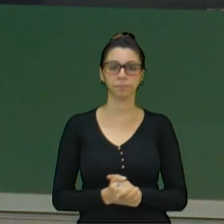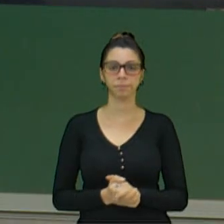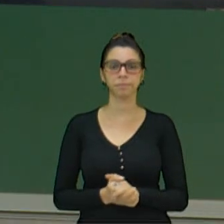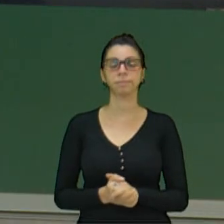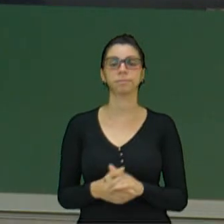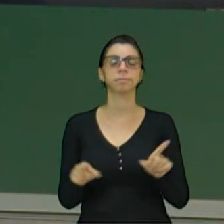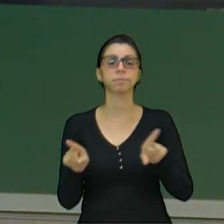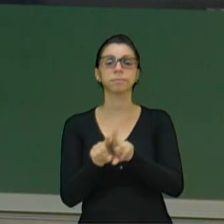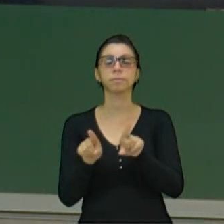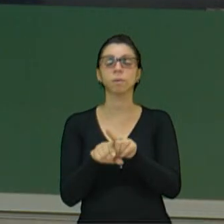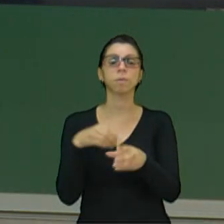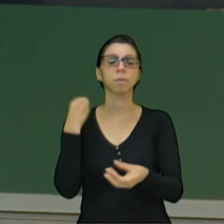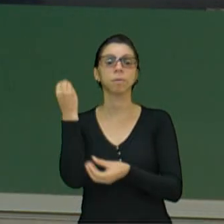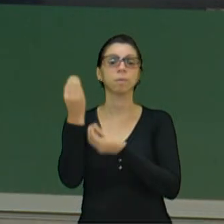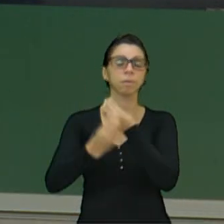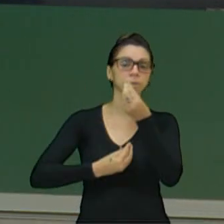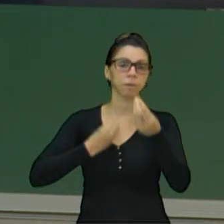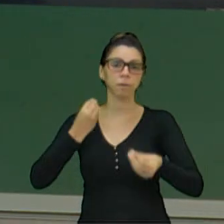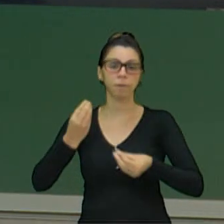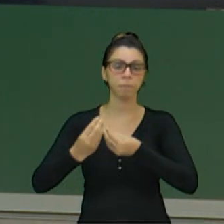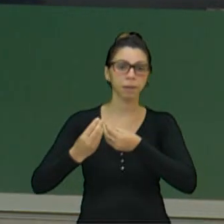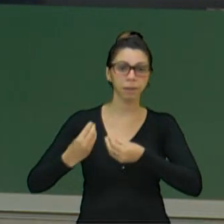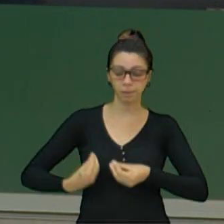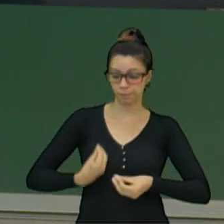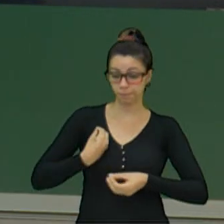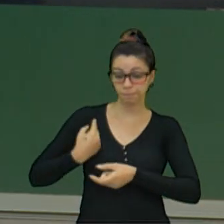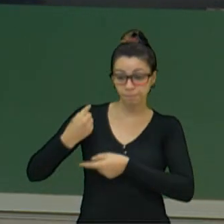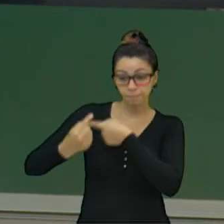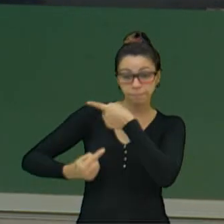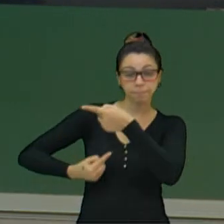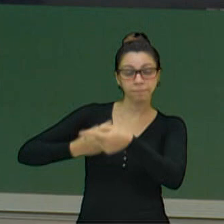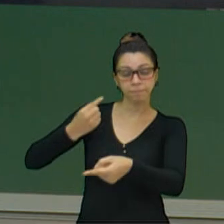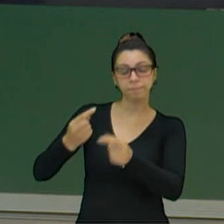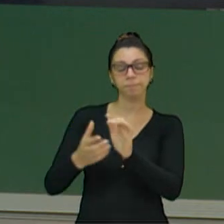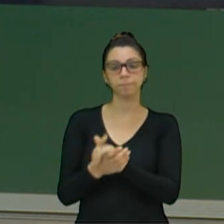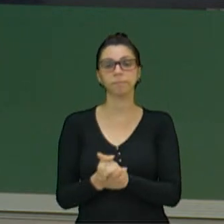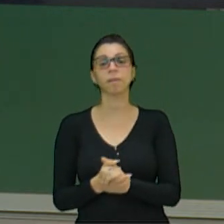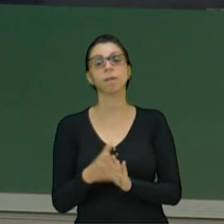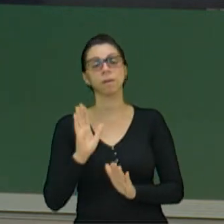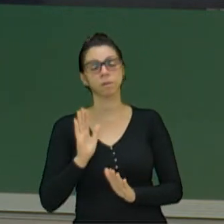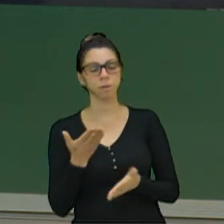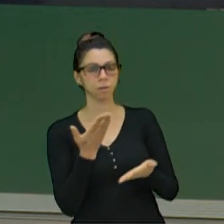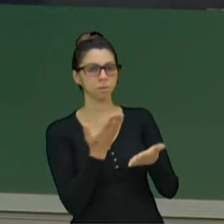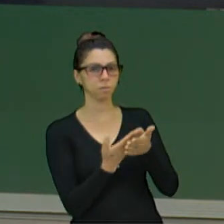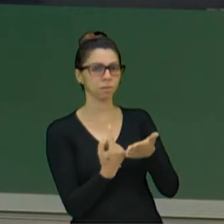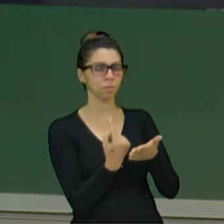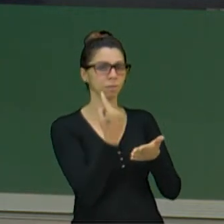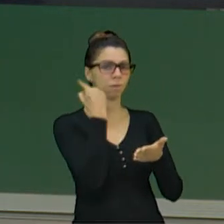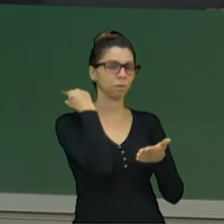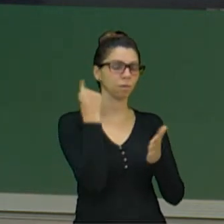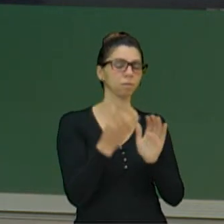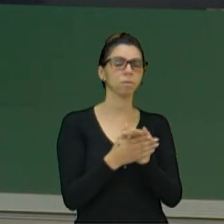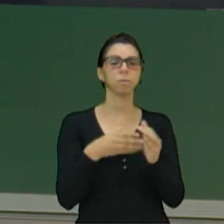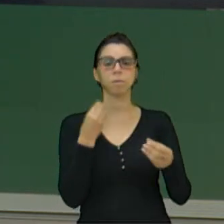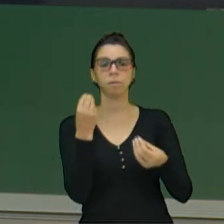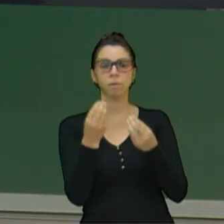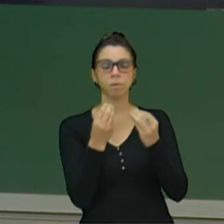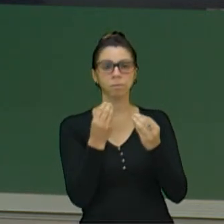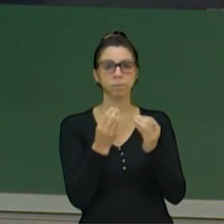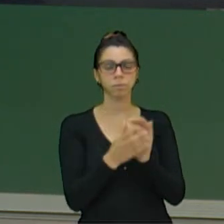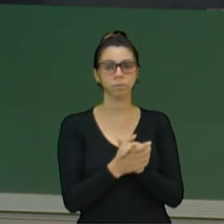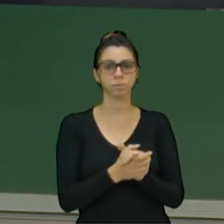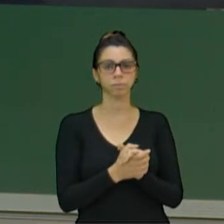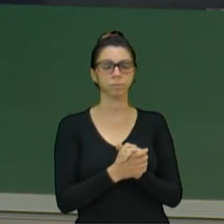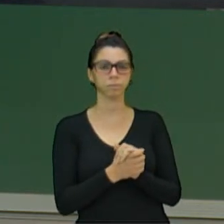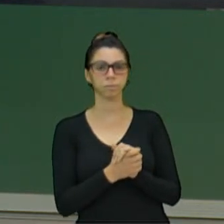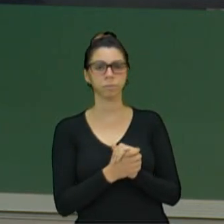Reconhecer como as gimnospermas se reproduzem. Então, a gente falou que briófita e pteridófita se reproduzia a partir de